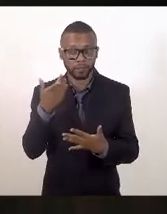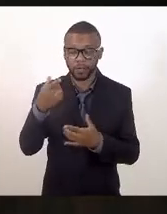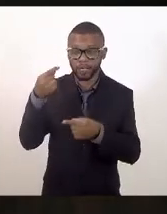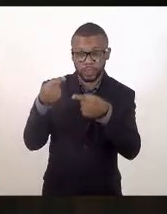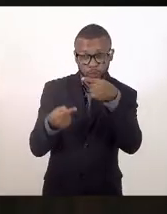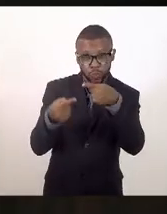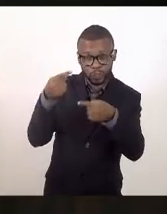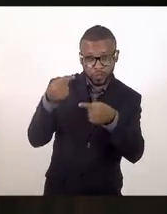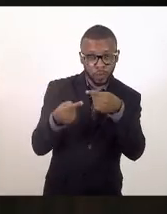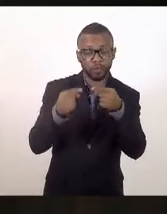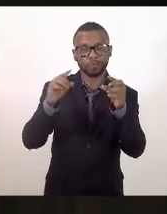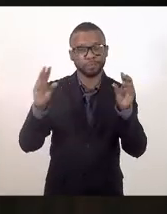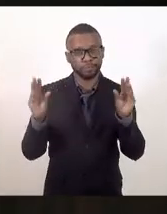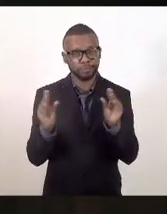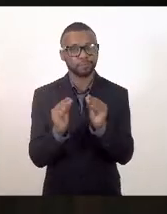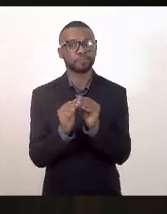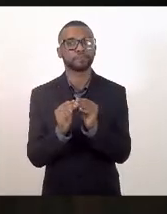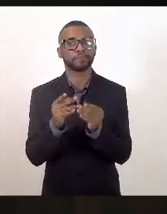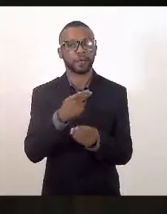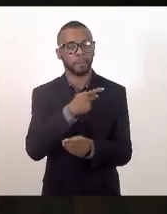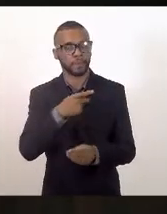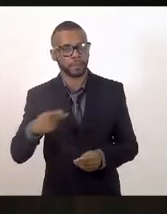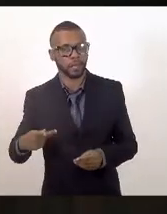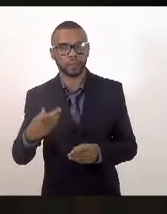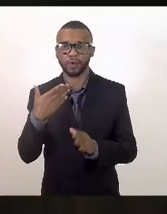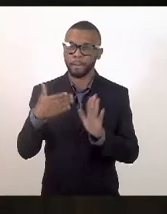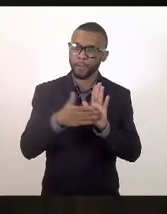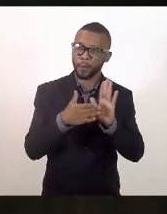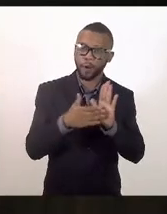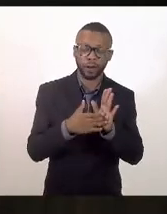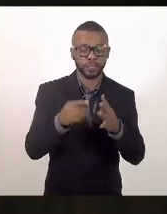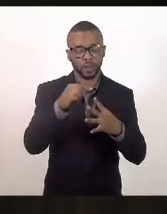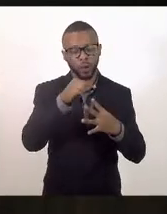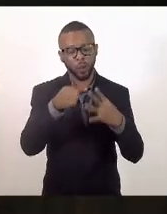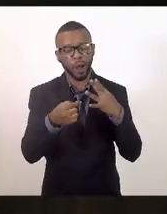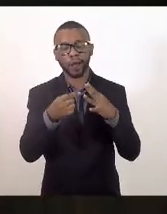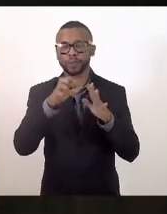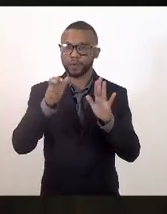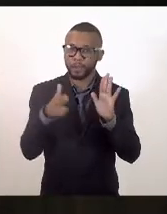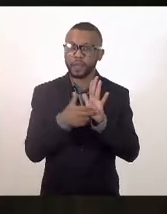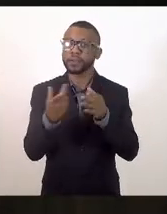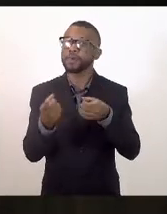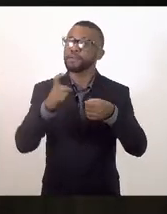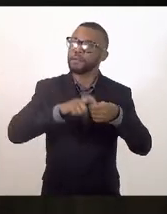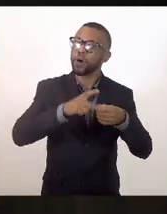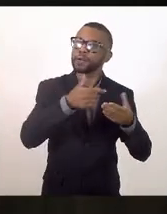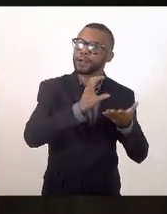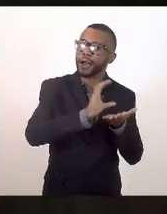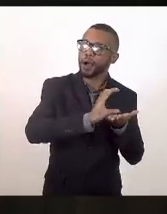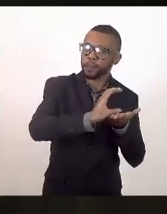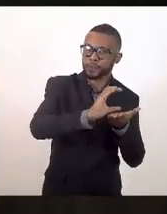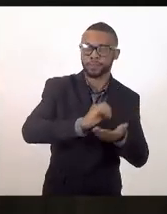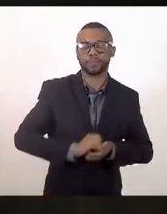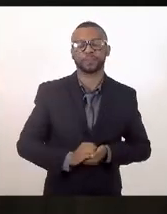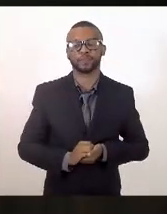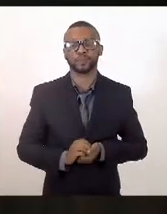encerra a discussão. A presente proposta recebeu 4 emendas e retorna às comissões. Projeto de lei 4527 de 18, da